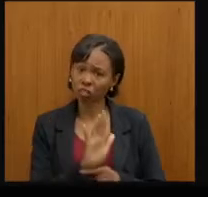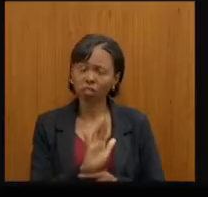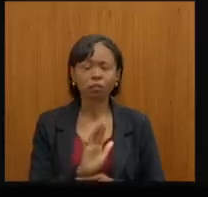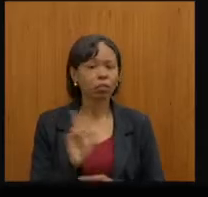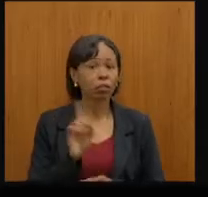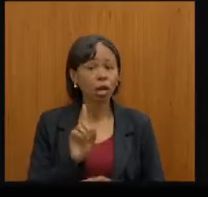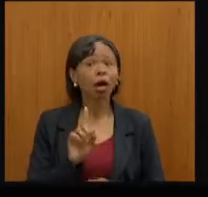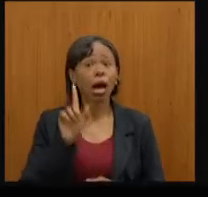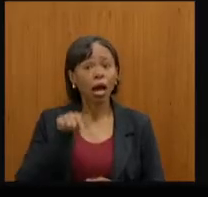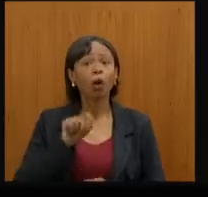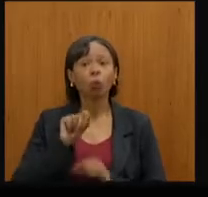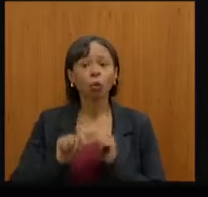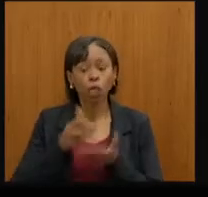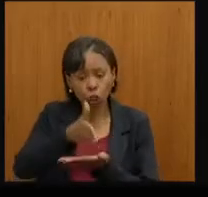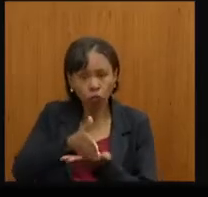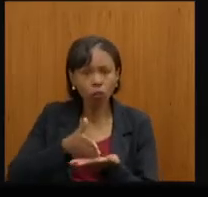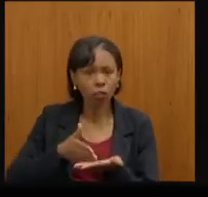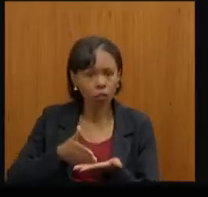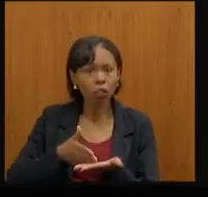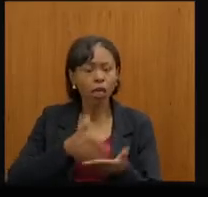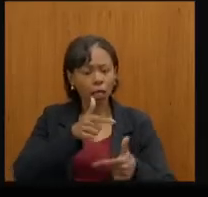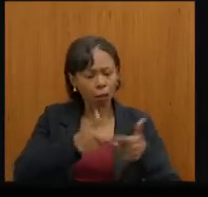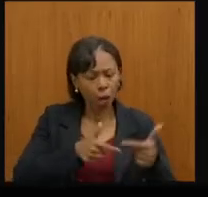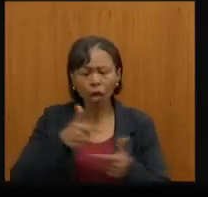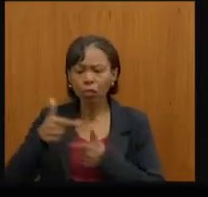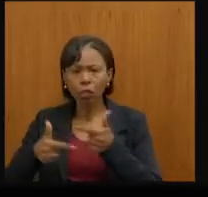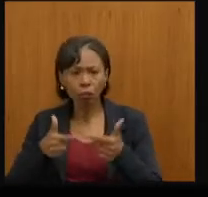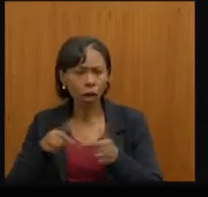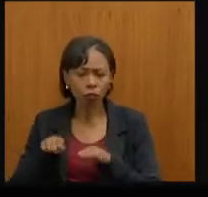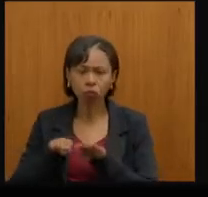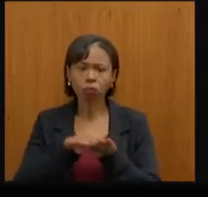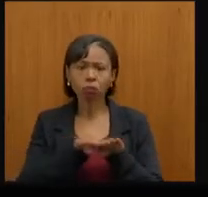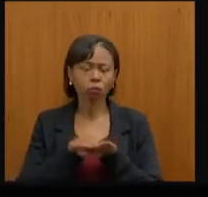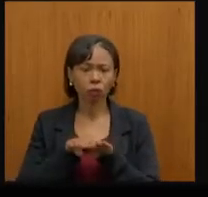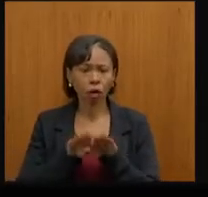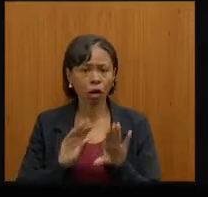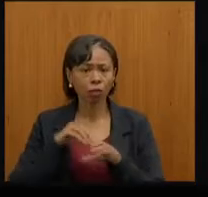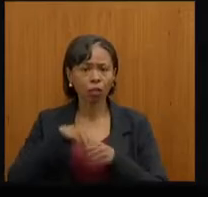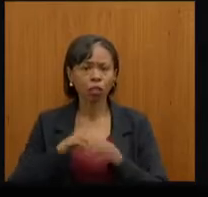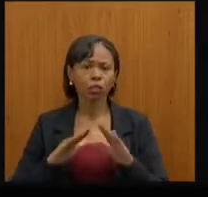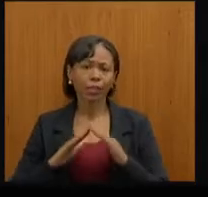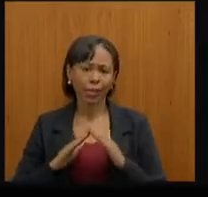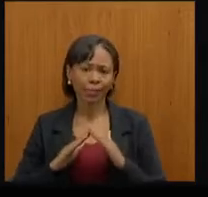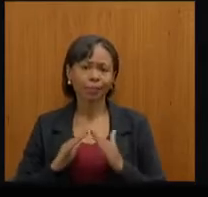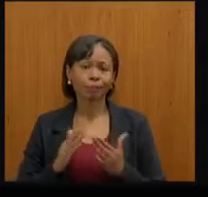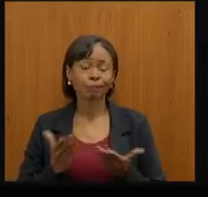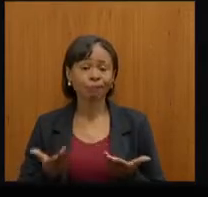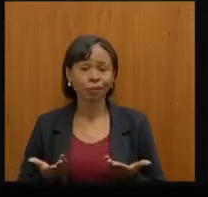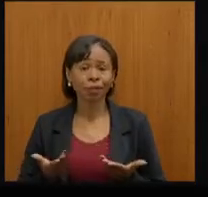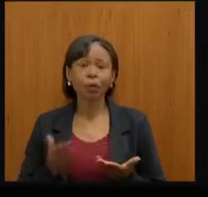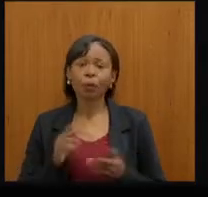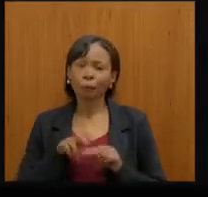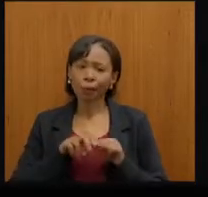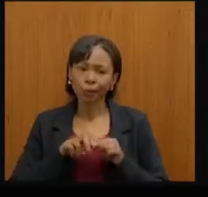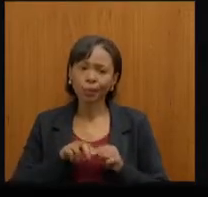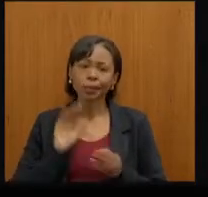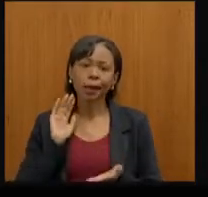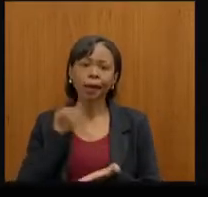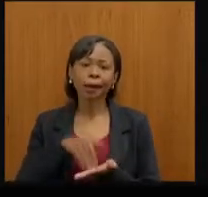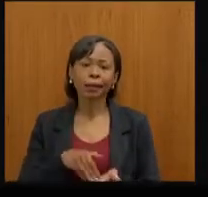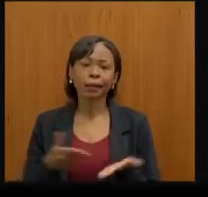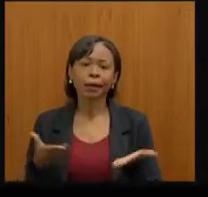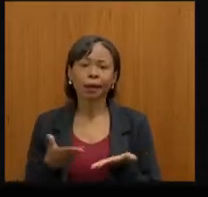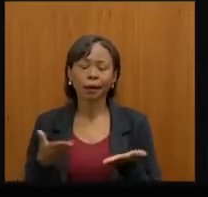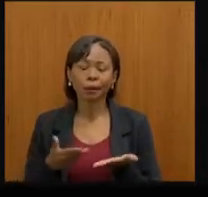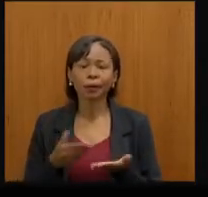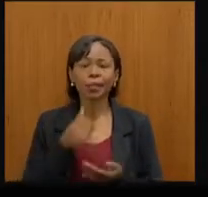é dividindo mesmo trabalho hoje aí é exatamente por isto que ainda a gente continua tendo aí carga dupla